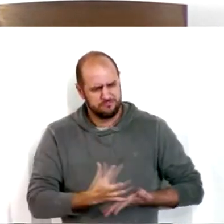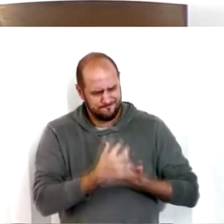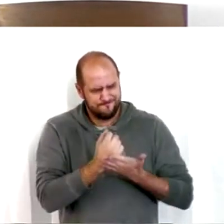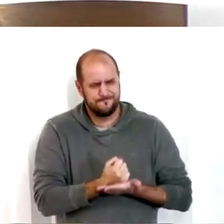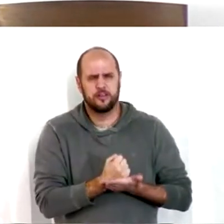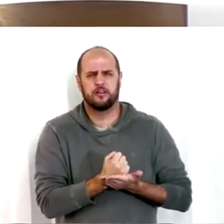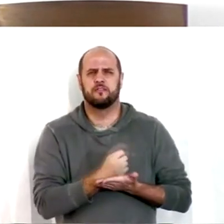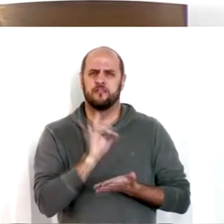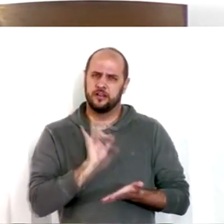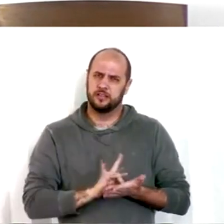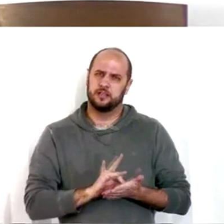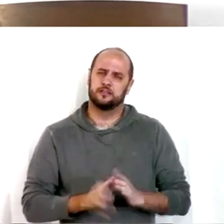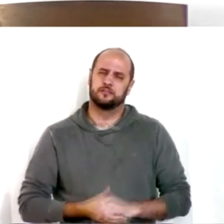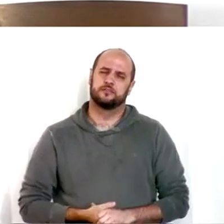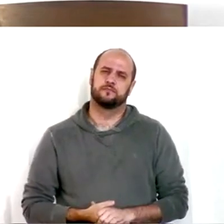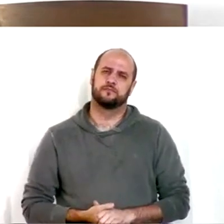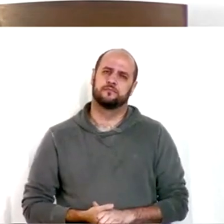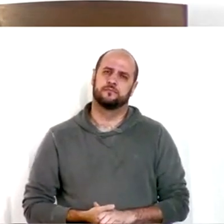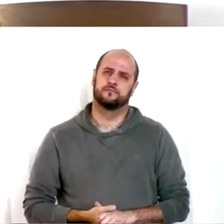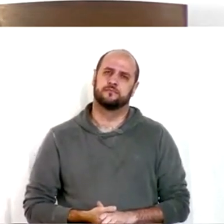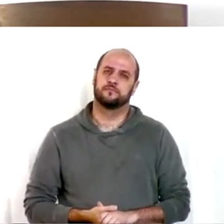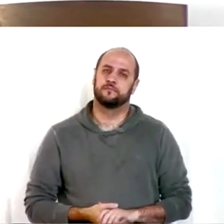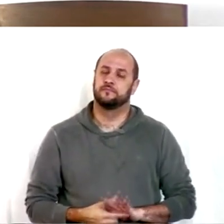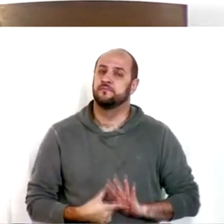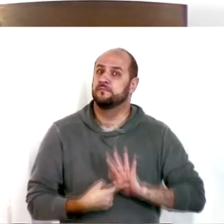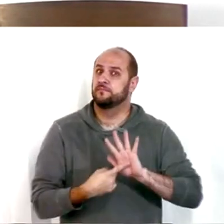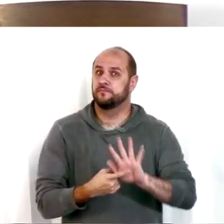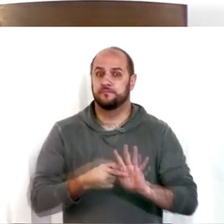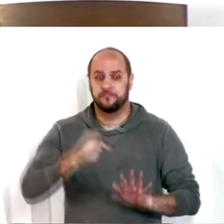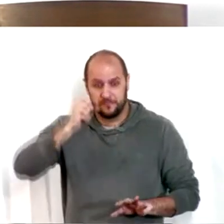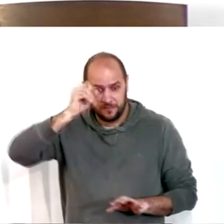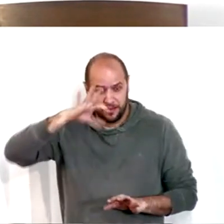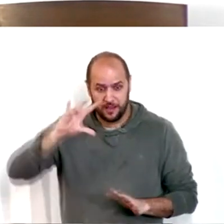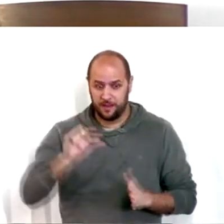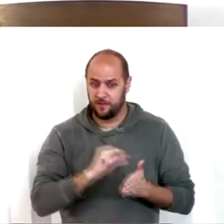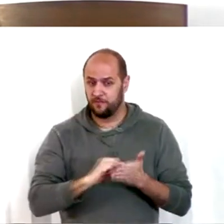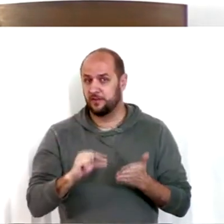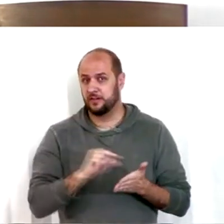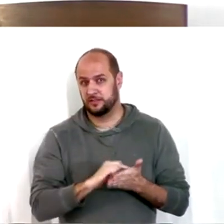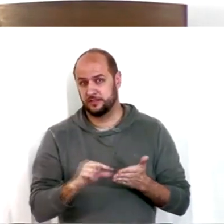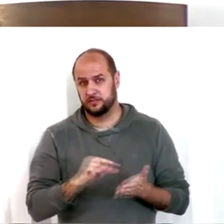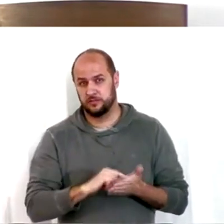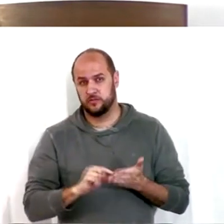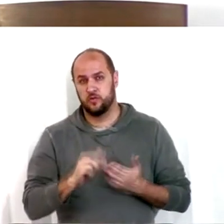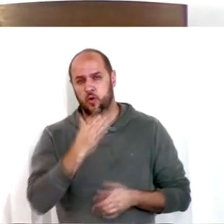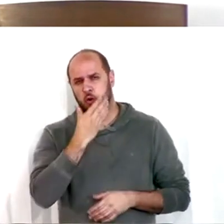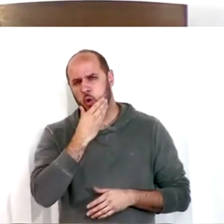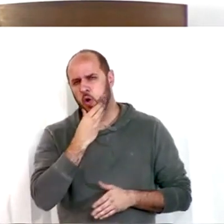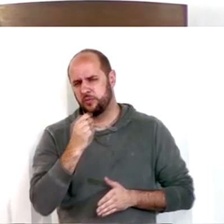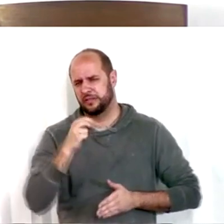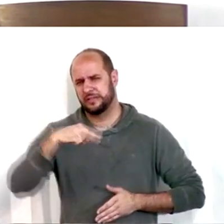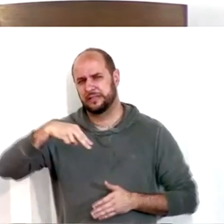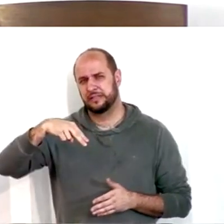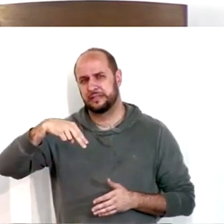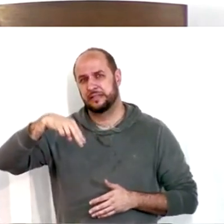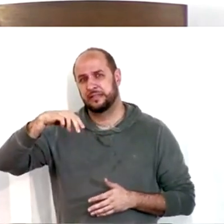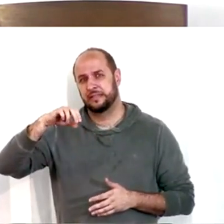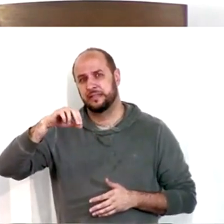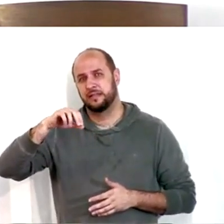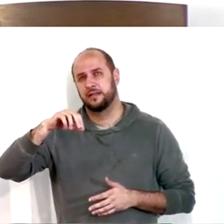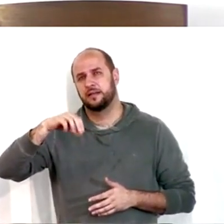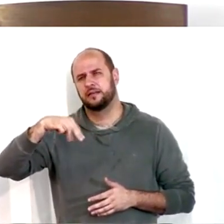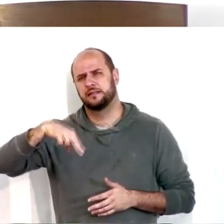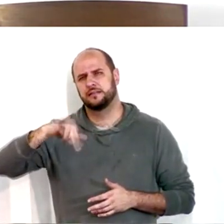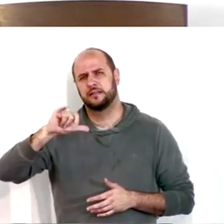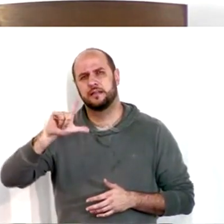resgatador humano. Isso ilustra muito bem um princípio que John Newton nos ensina quando